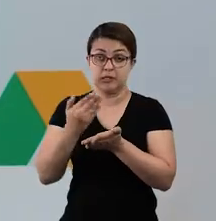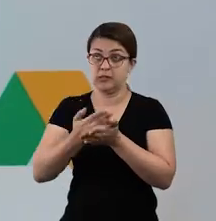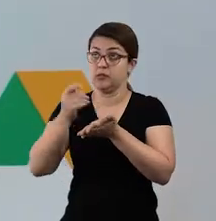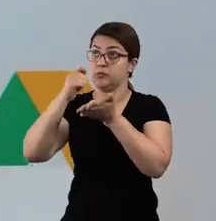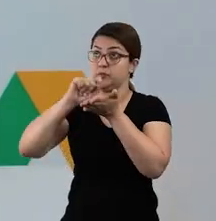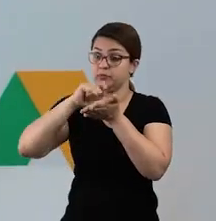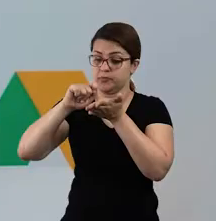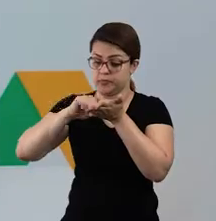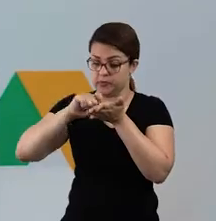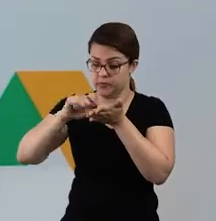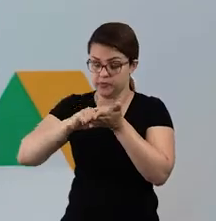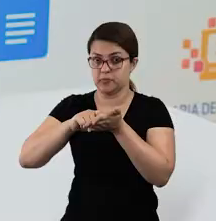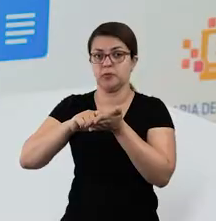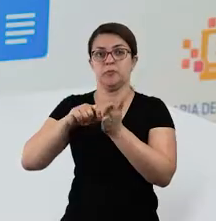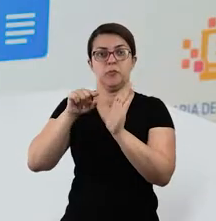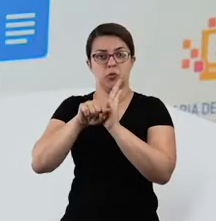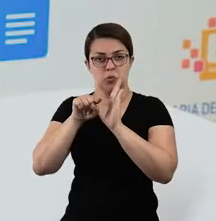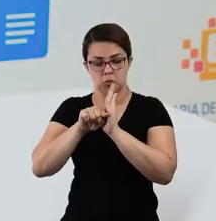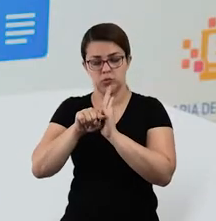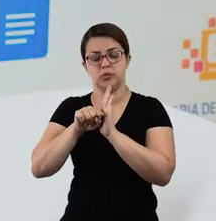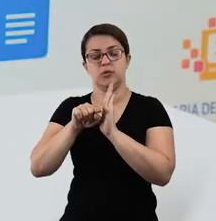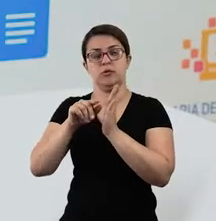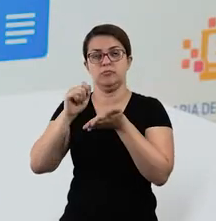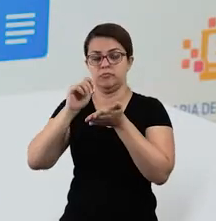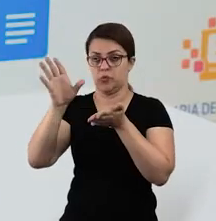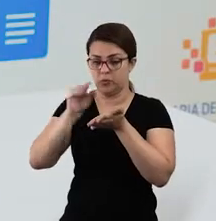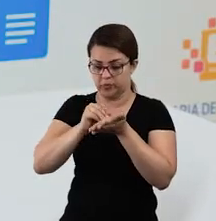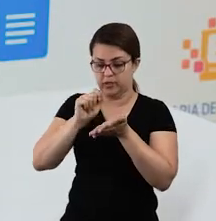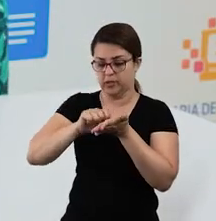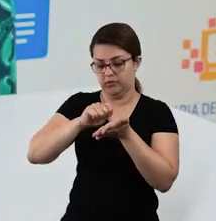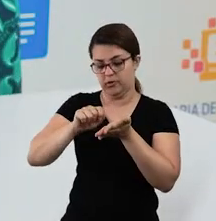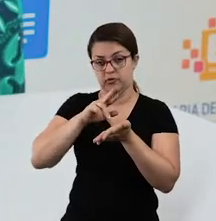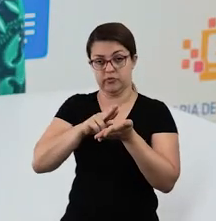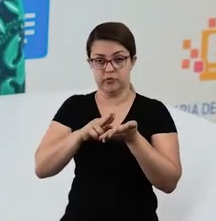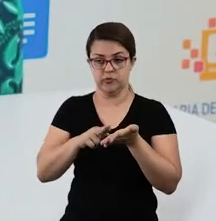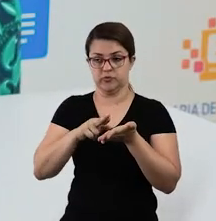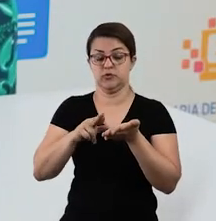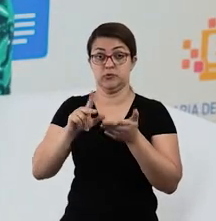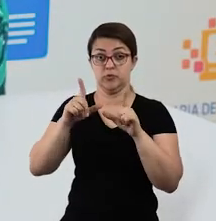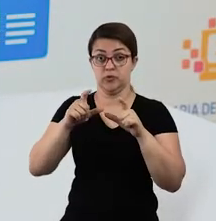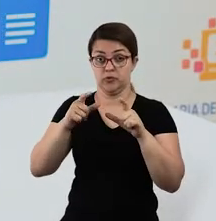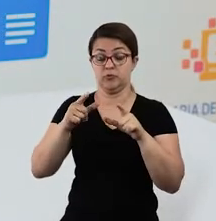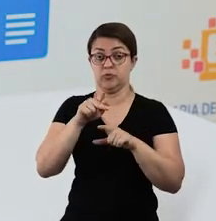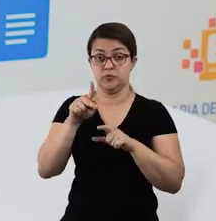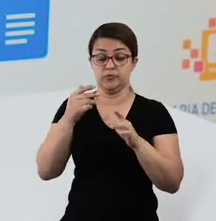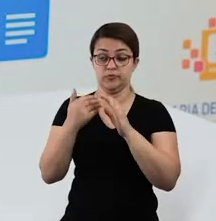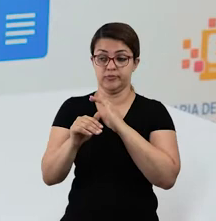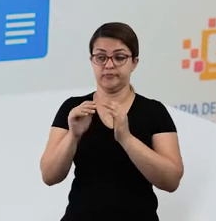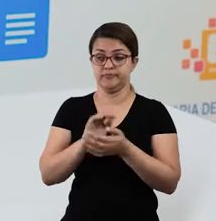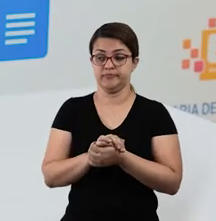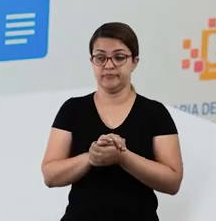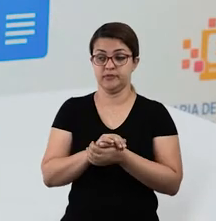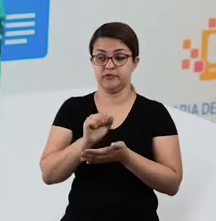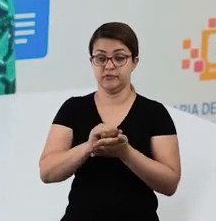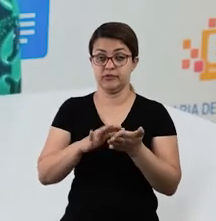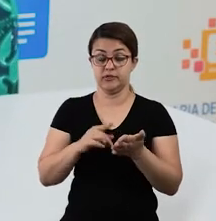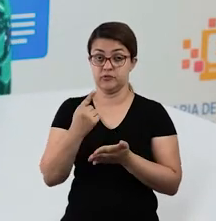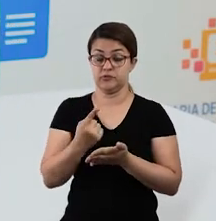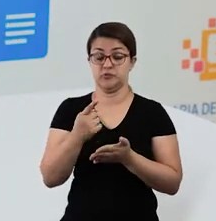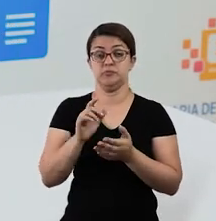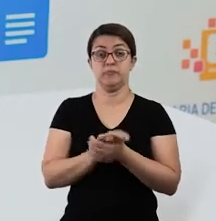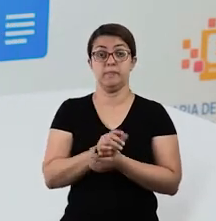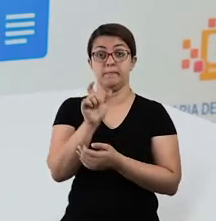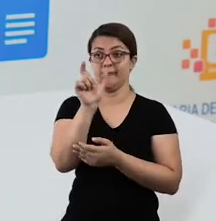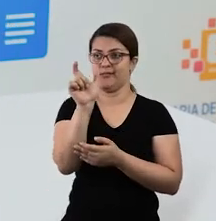sua professora. Pessoal, na atividade 2, nós vamos fazer escolhendo as palavras corretas.